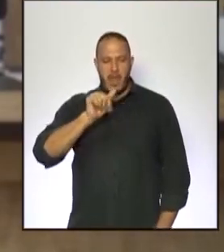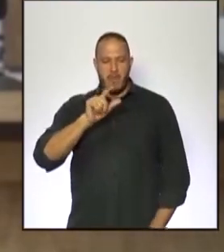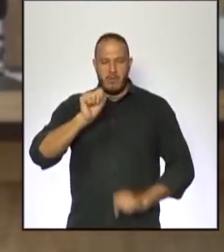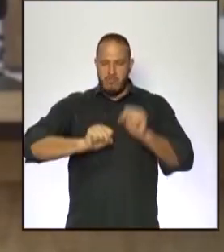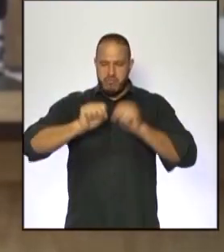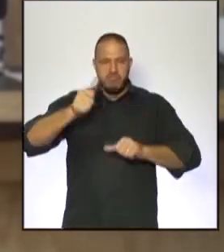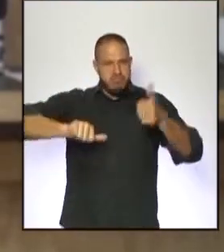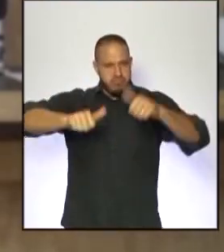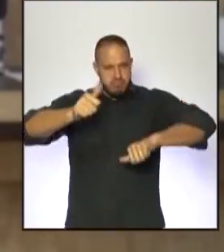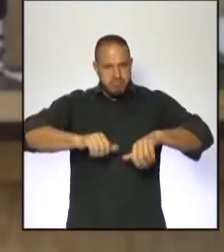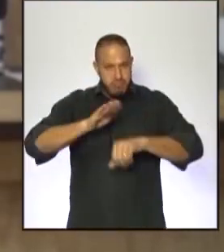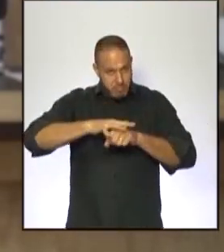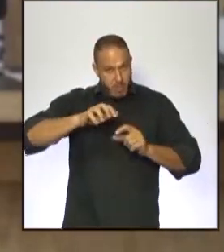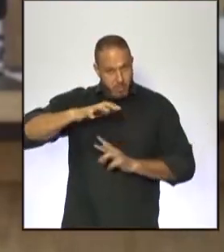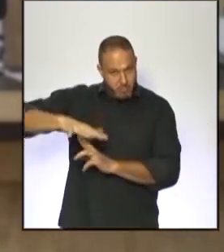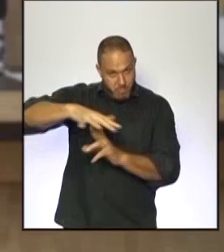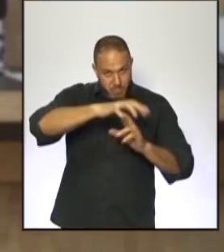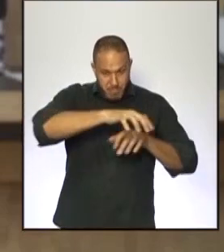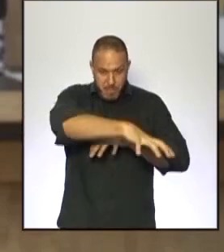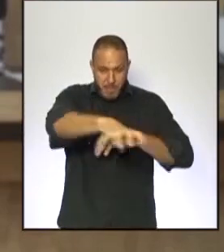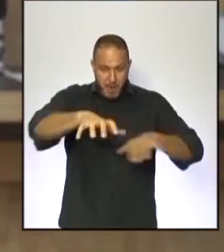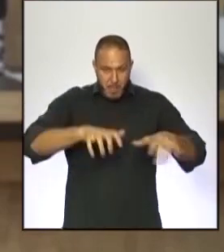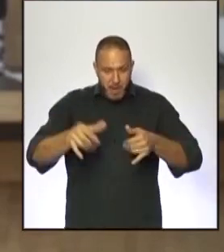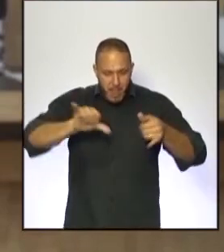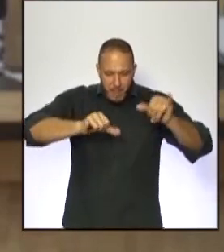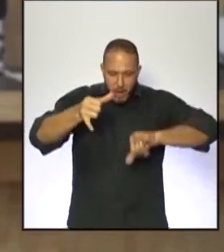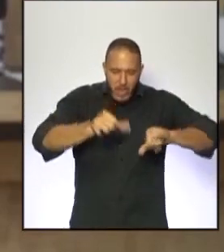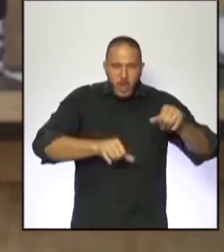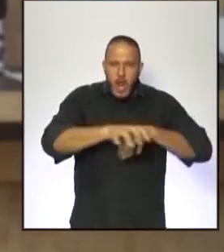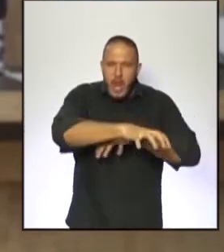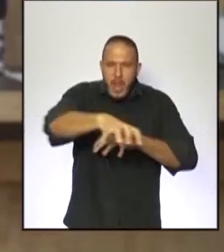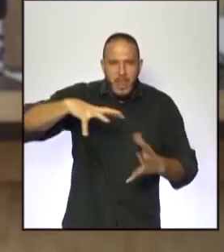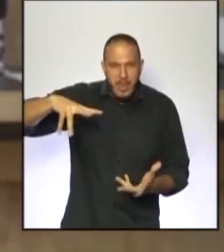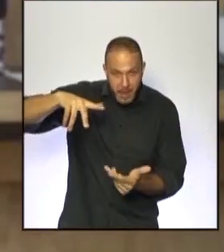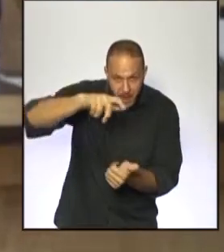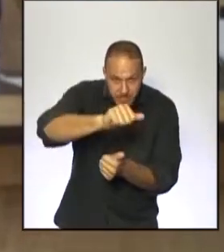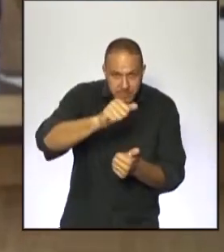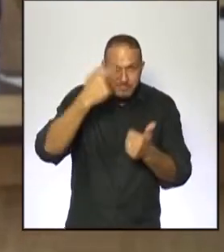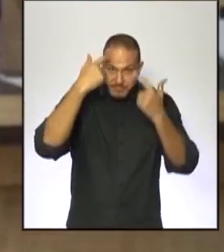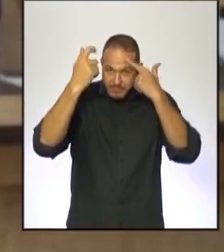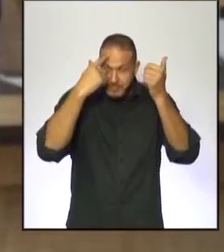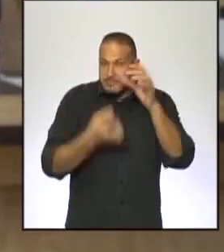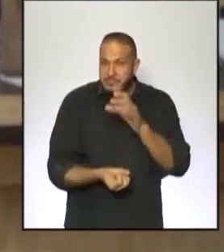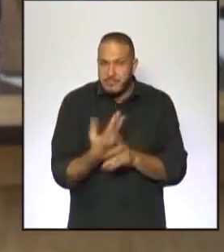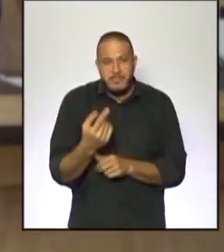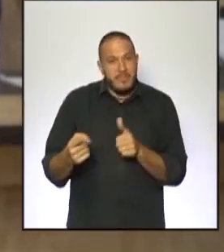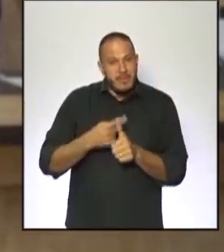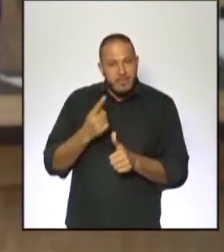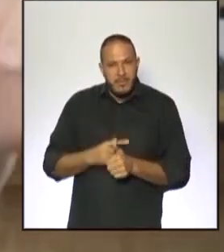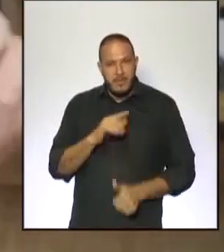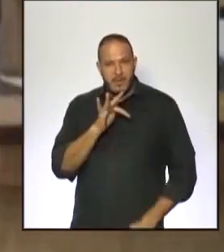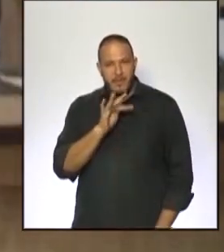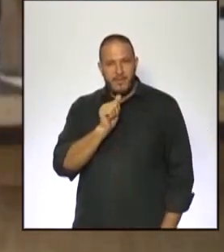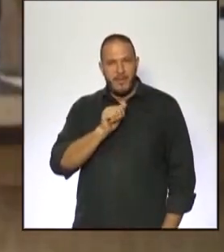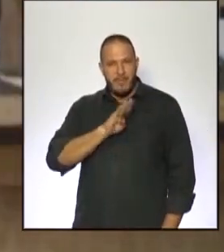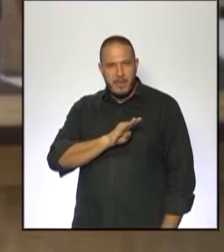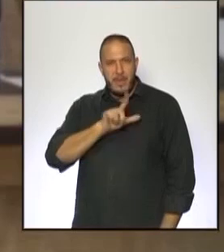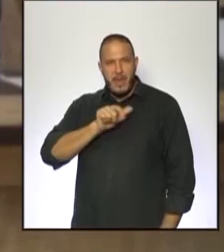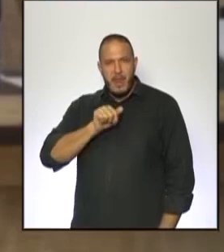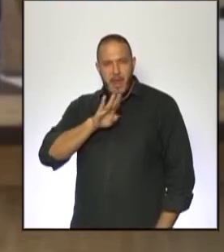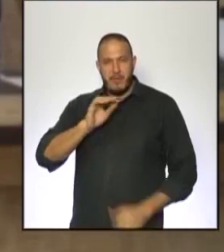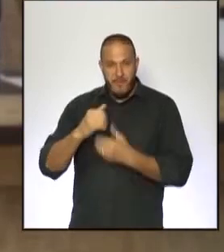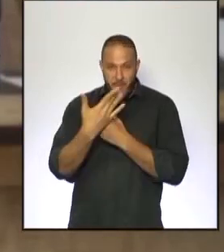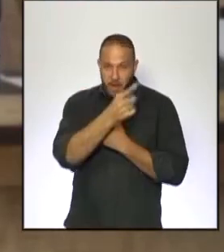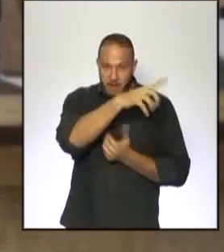sugere, é uma rede internacional de laboratórios de fabricação. O primeiro Fab Lab fora do MIT